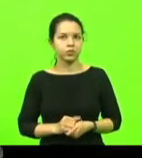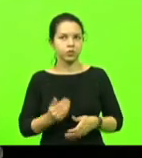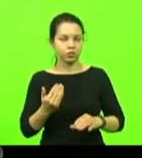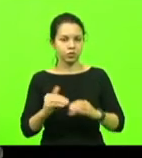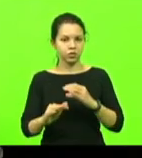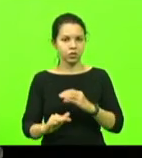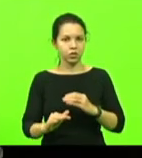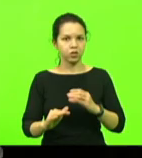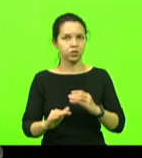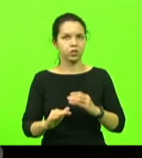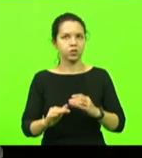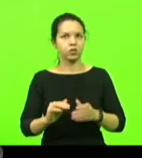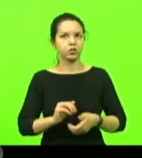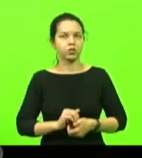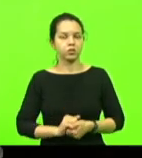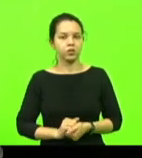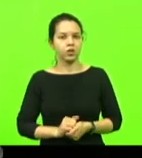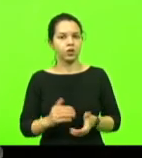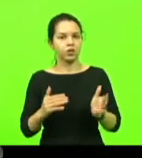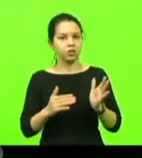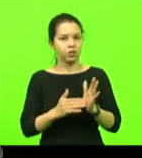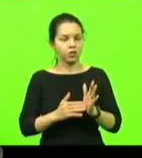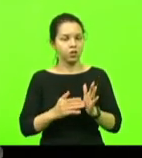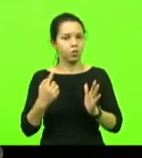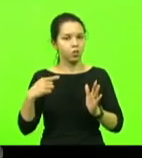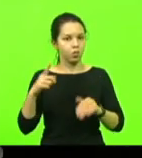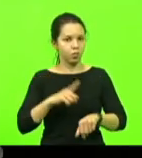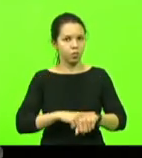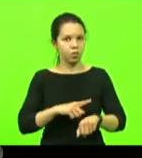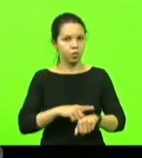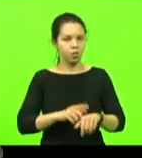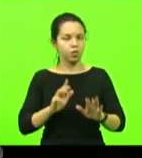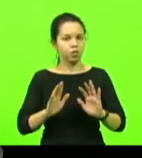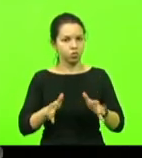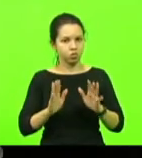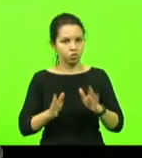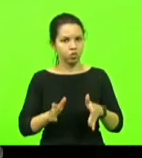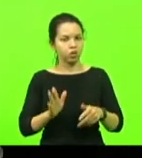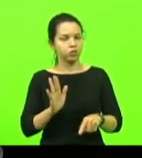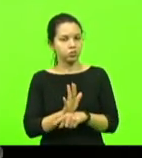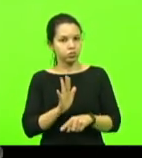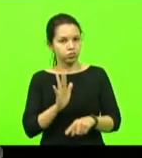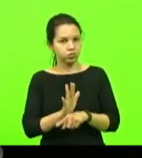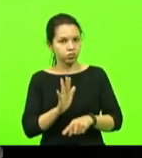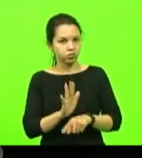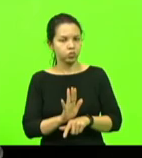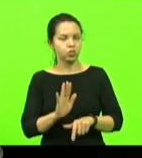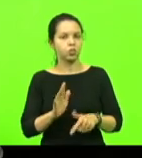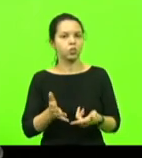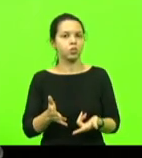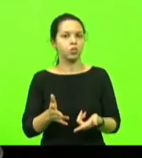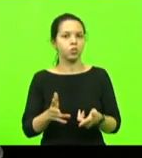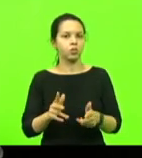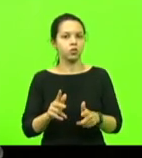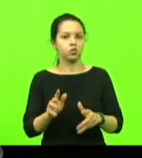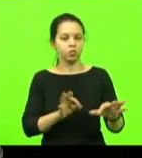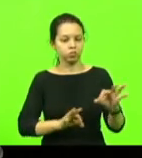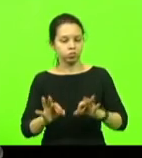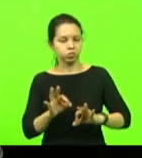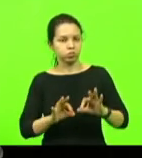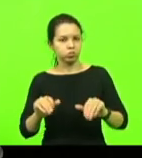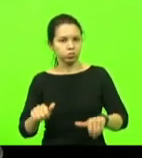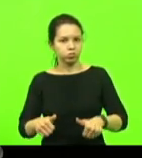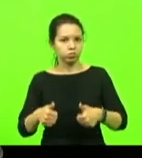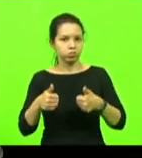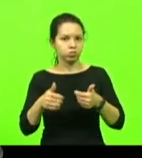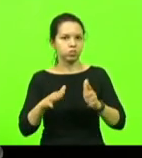me perdoem, até a última hora nós recebemos contribuições, quisemos aperfeiçoar